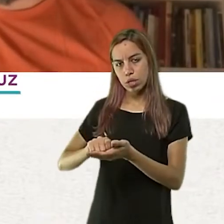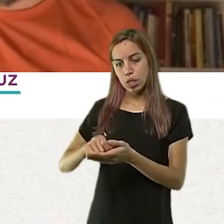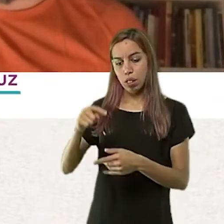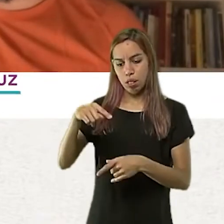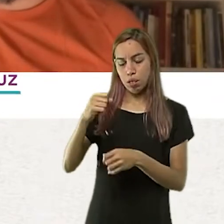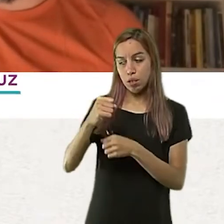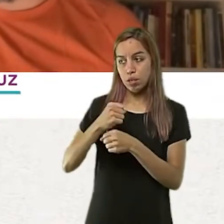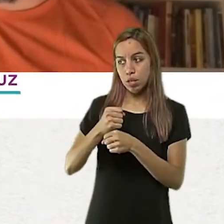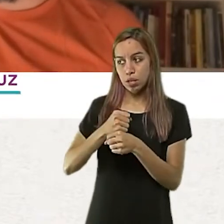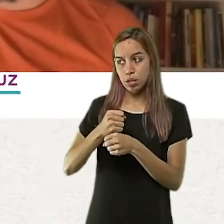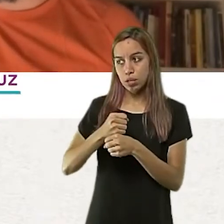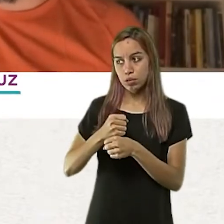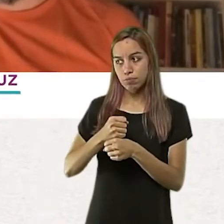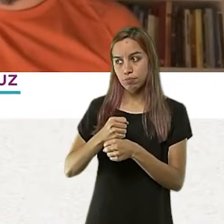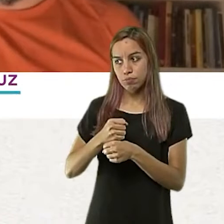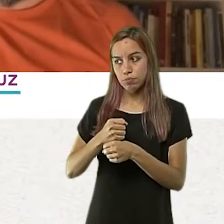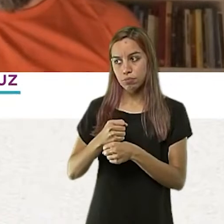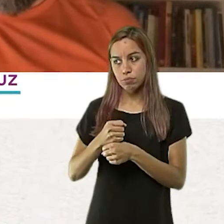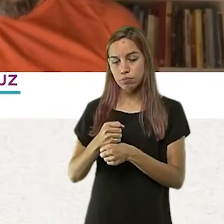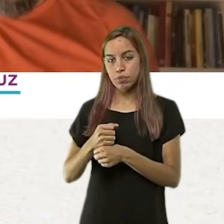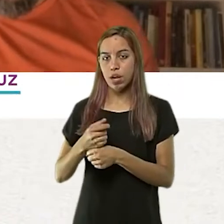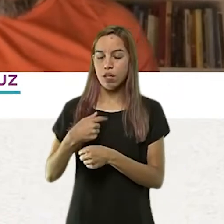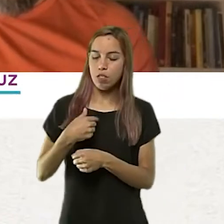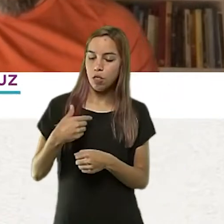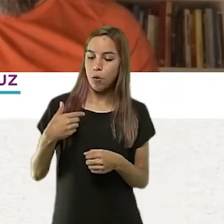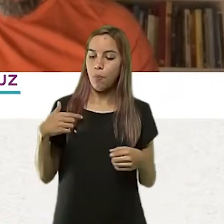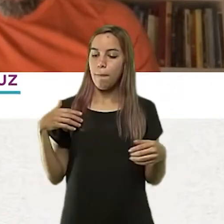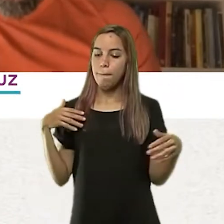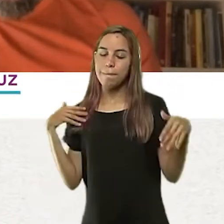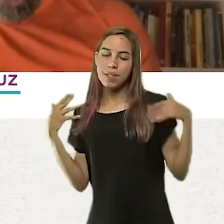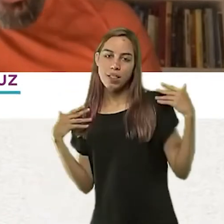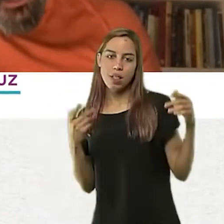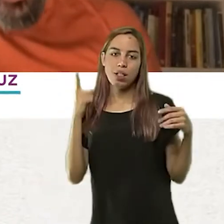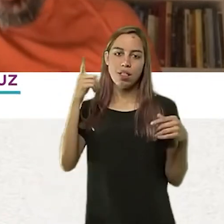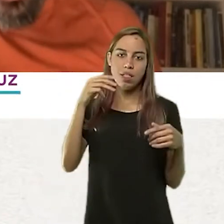ir passar uma semana a Madrid e gravar esse